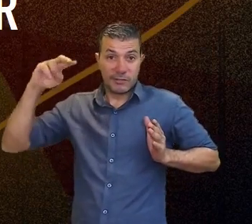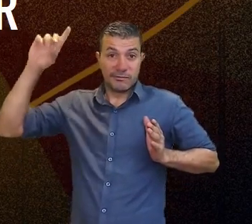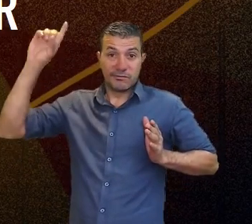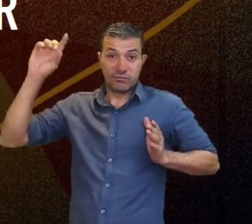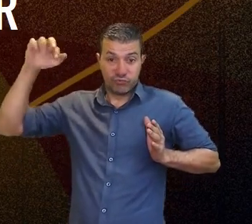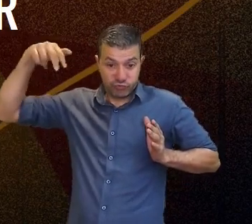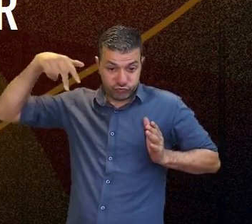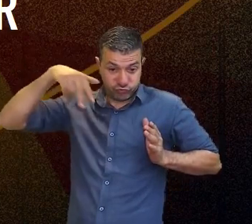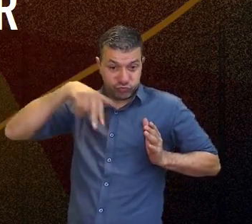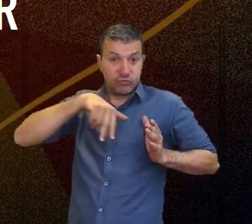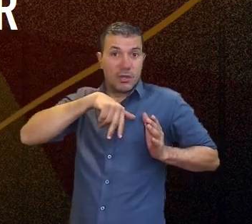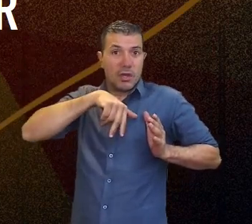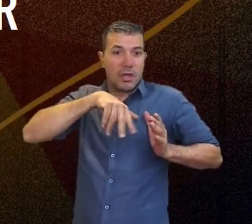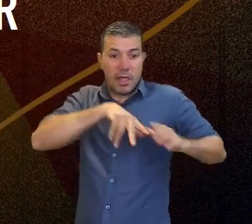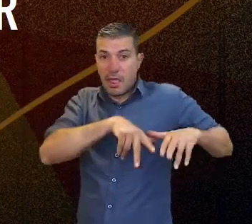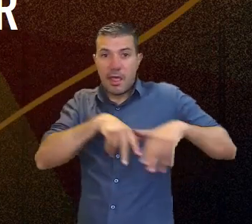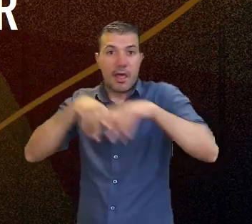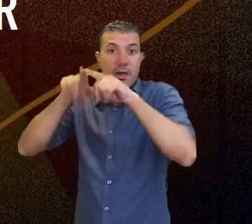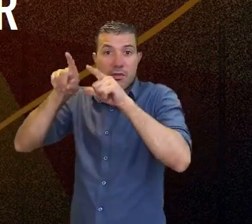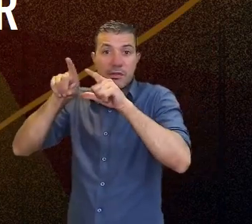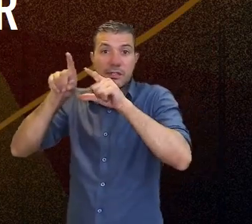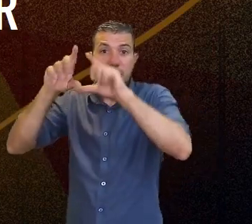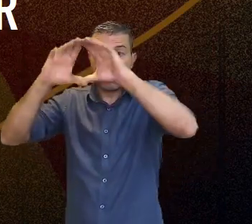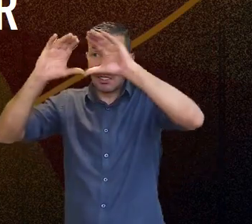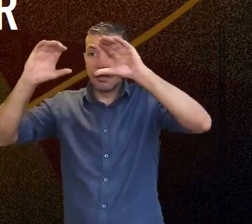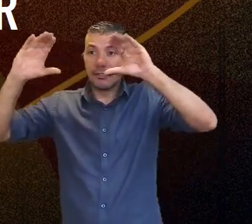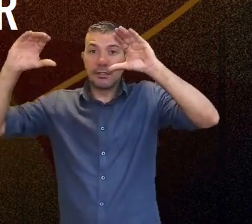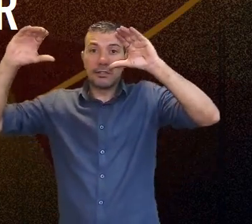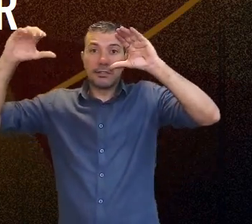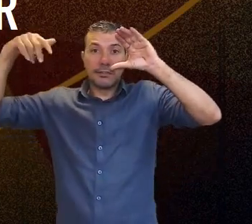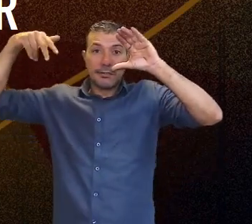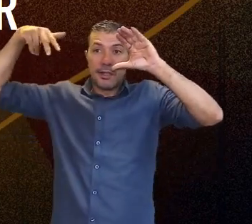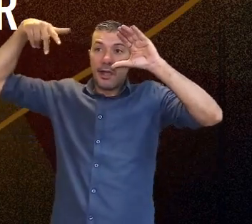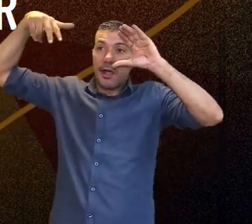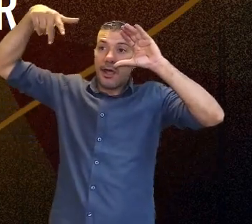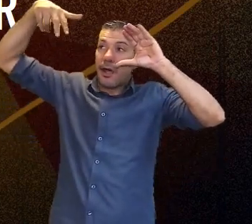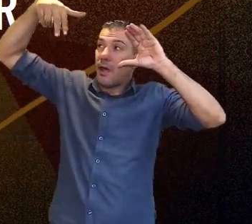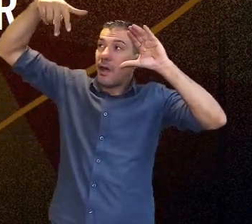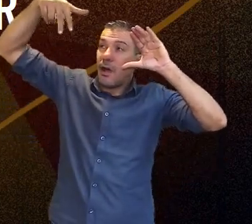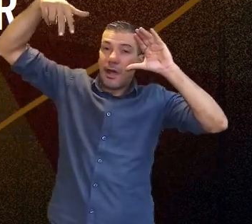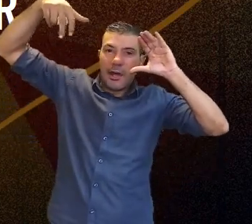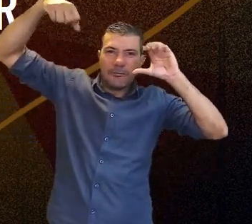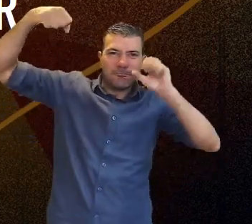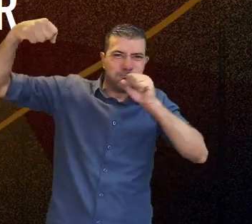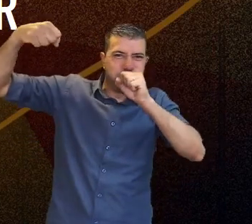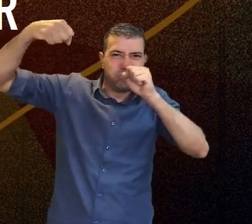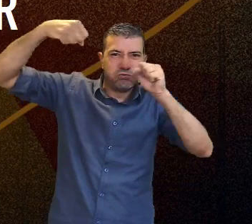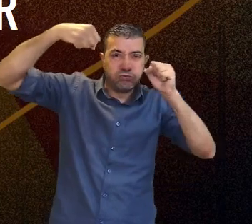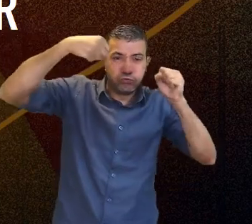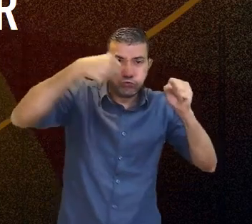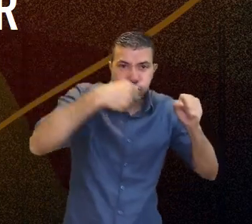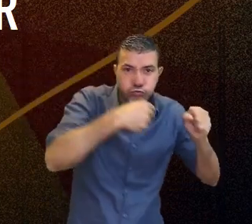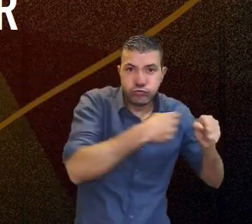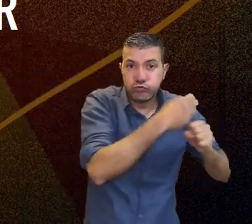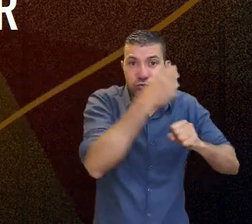te buscar. Sobre as nuvens, Ele vem com poder.